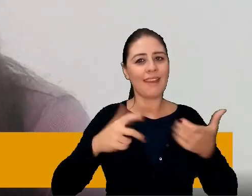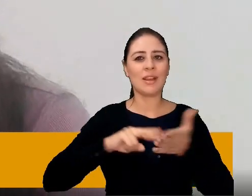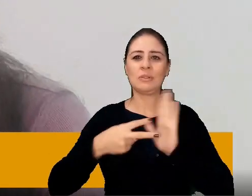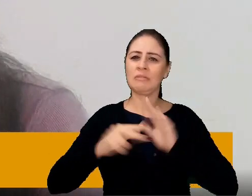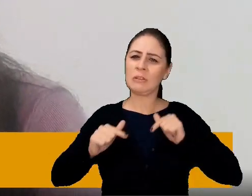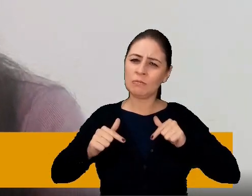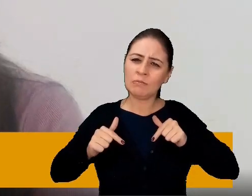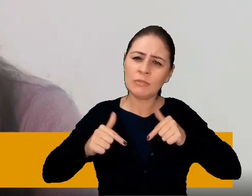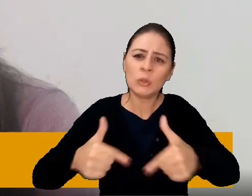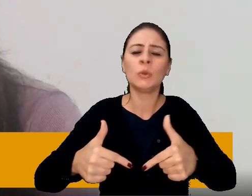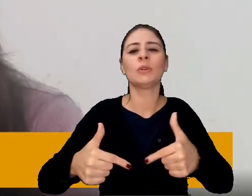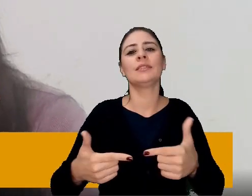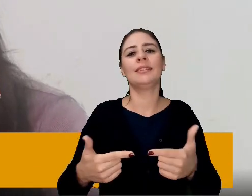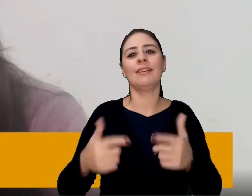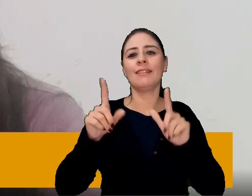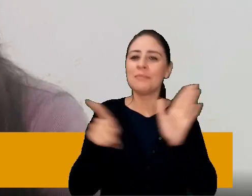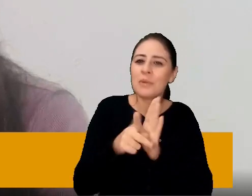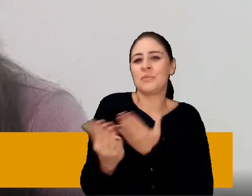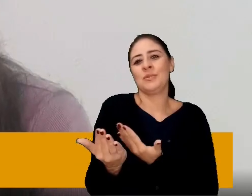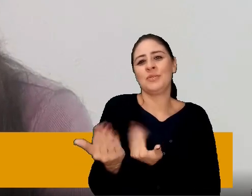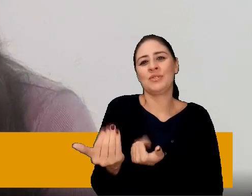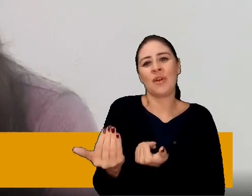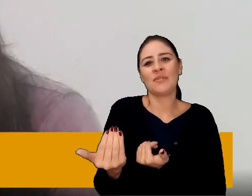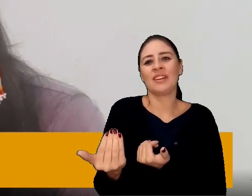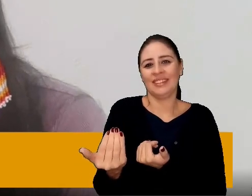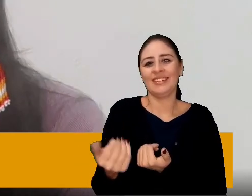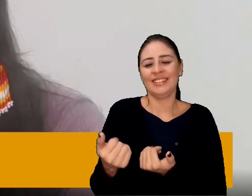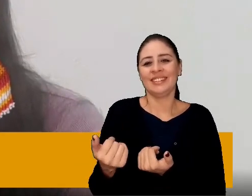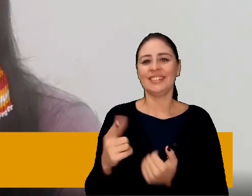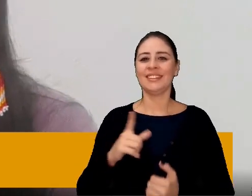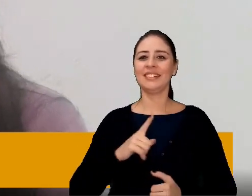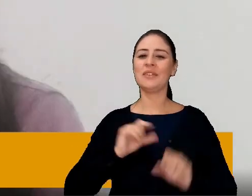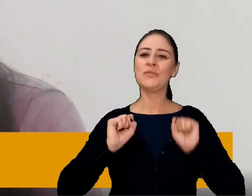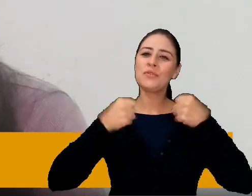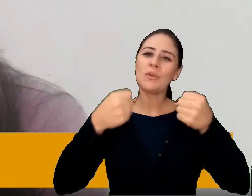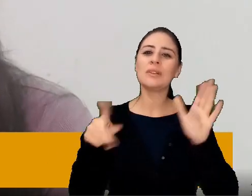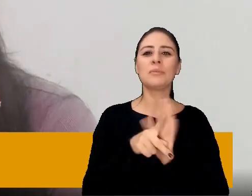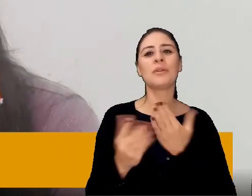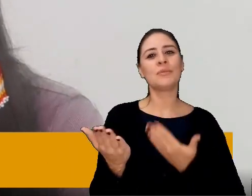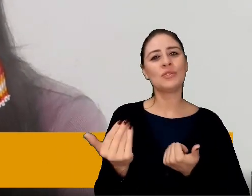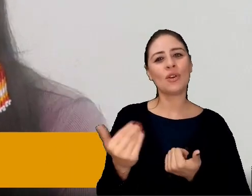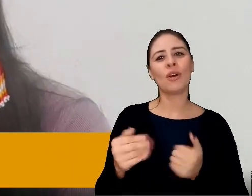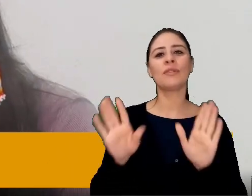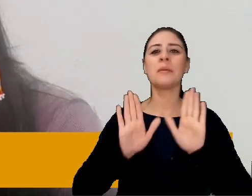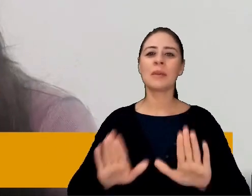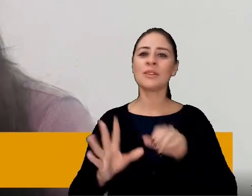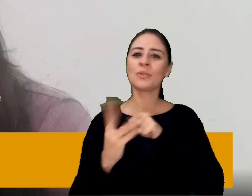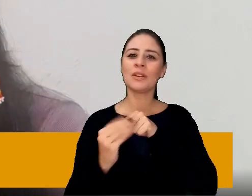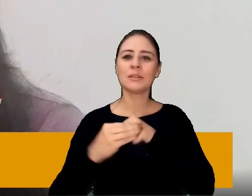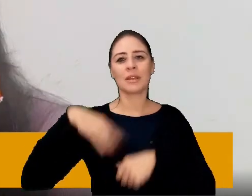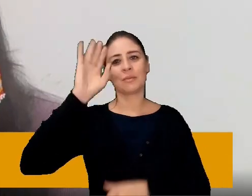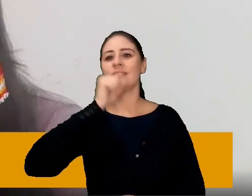que eu acho que um bom guerreiro ele tem que lutar com a sagacidade da juventude, ter aquela sagacidade